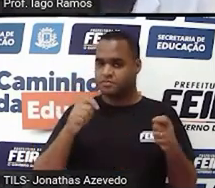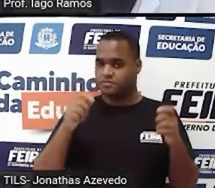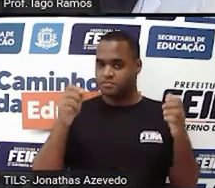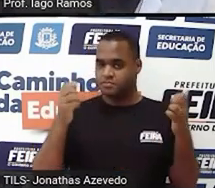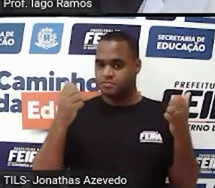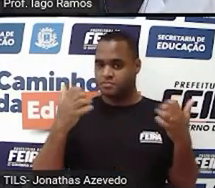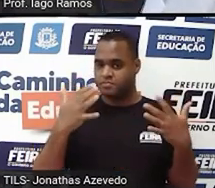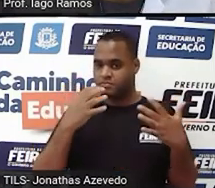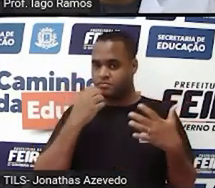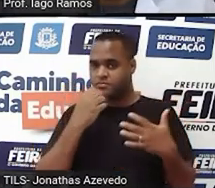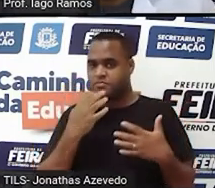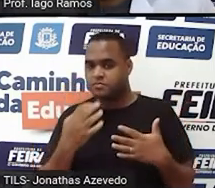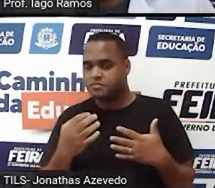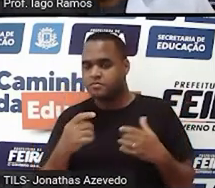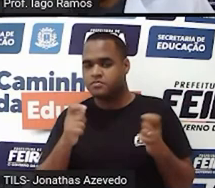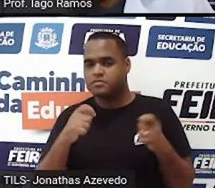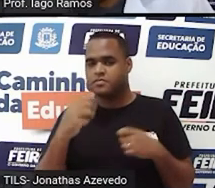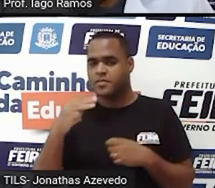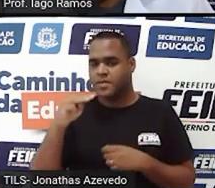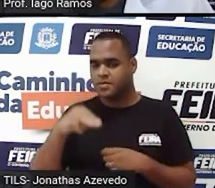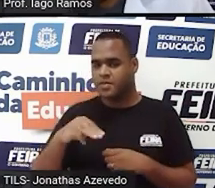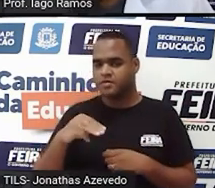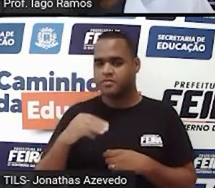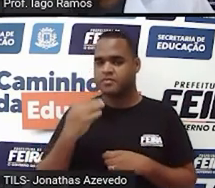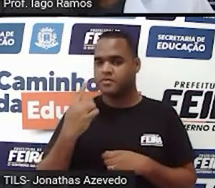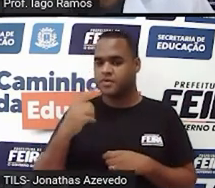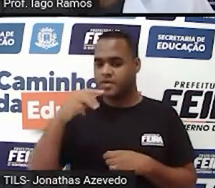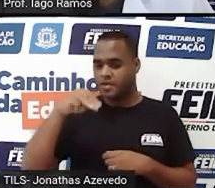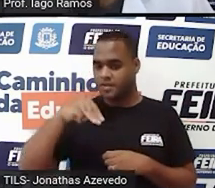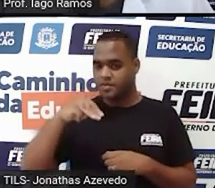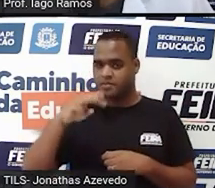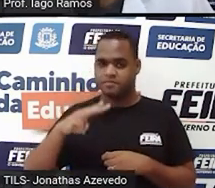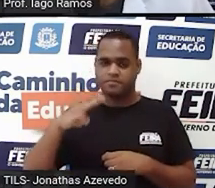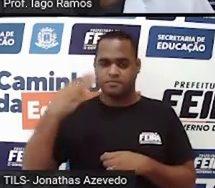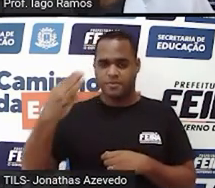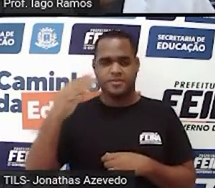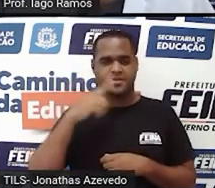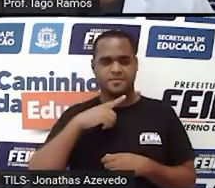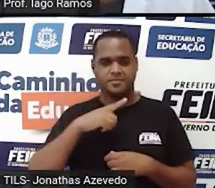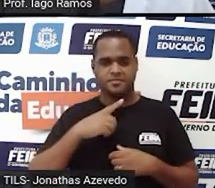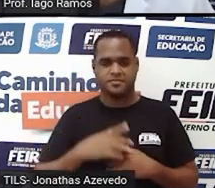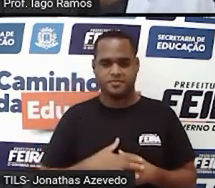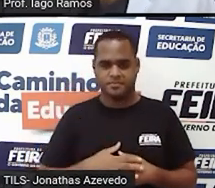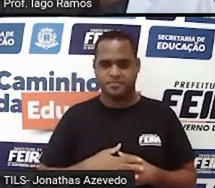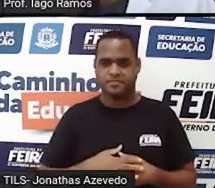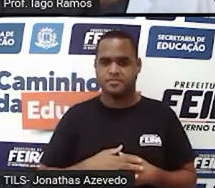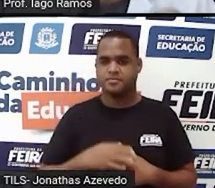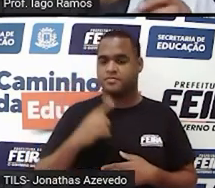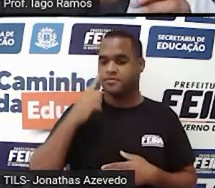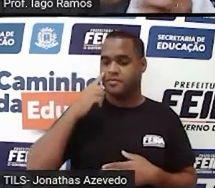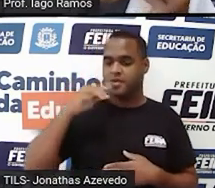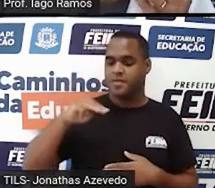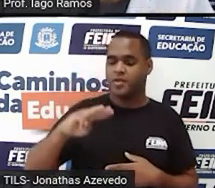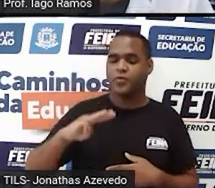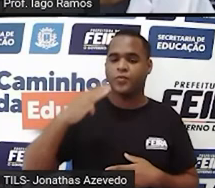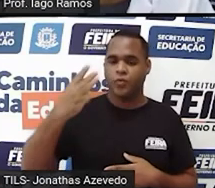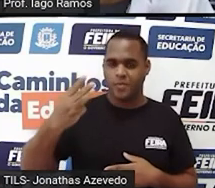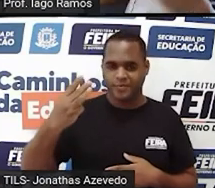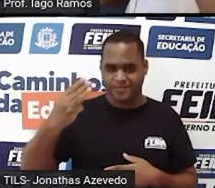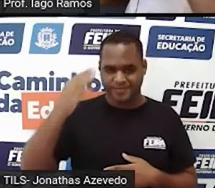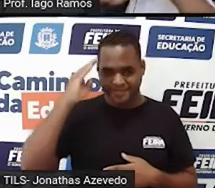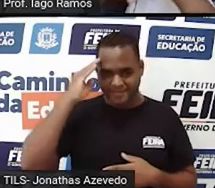de três unidades de metro então vai ficar M elevado a 3 e a gente lê metro